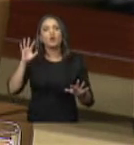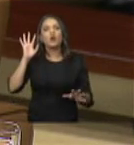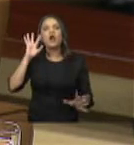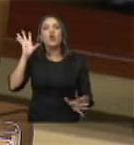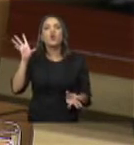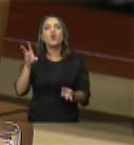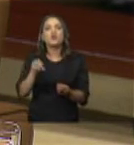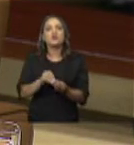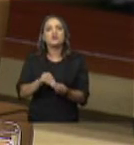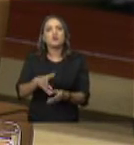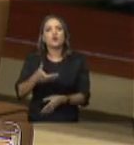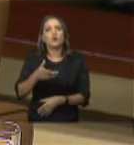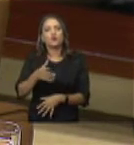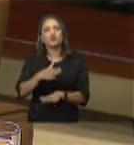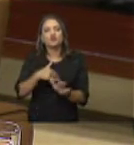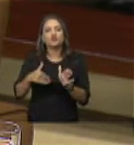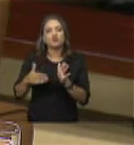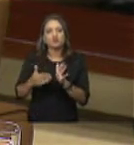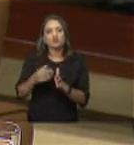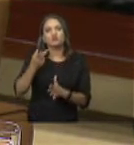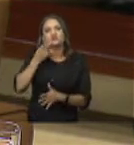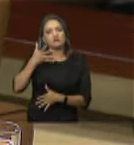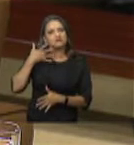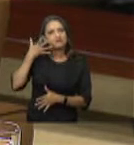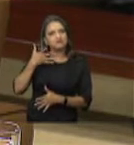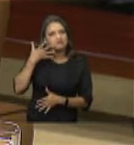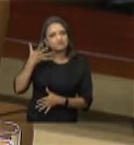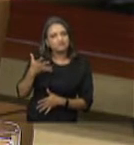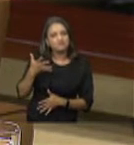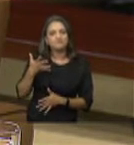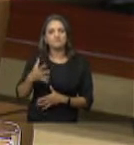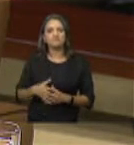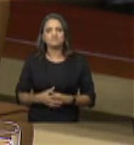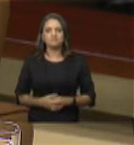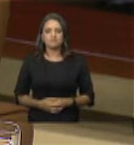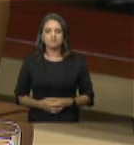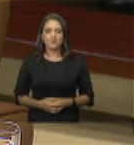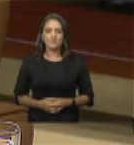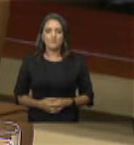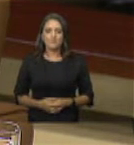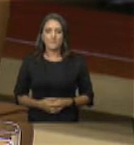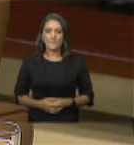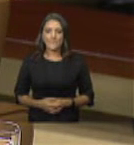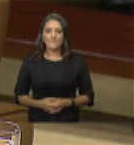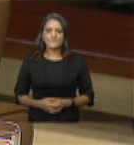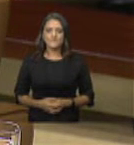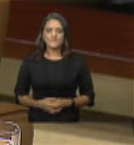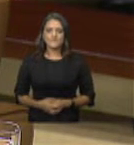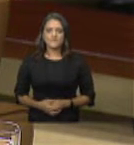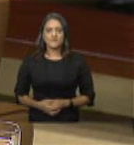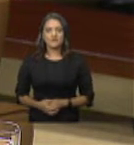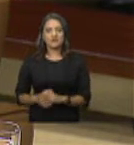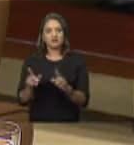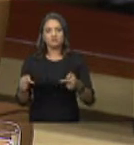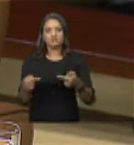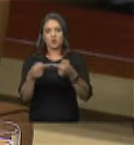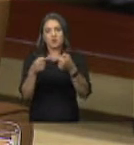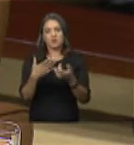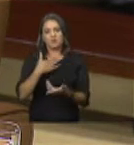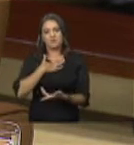razões aqui sustentados em sentido diverso exprime a conclusão que cheguei por